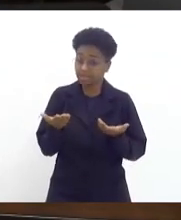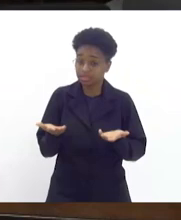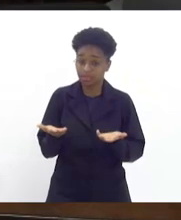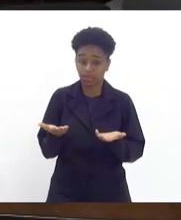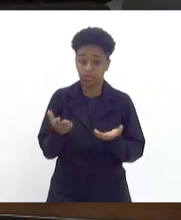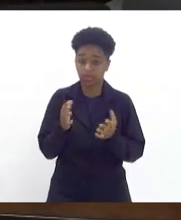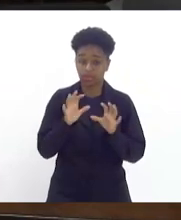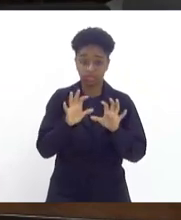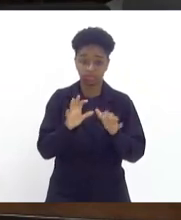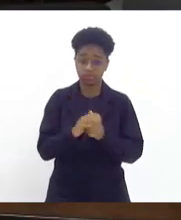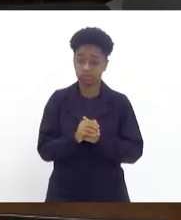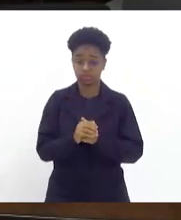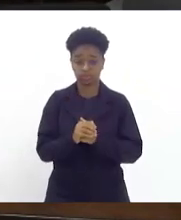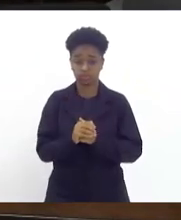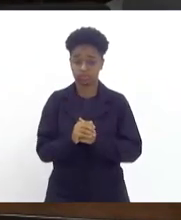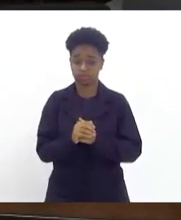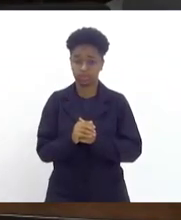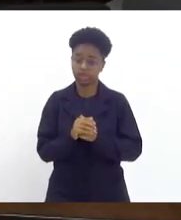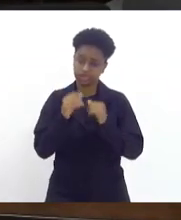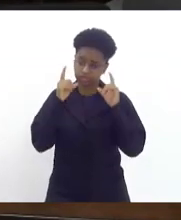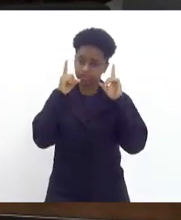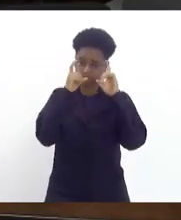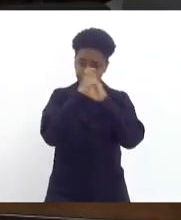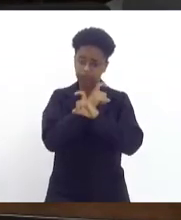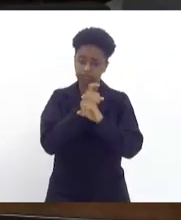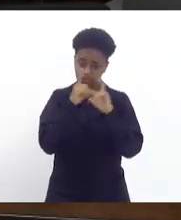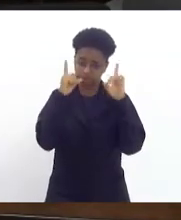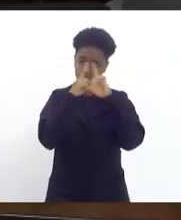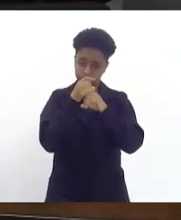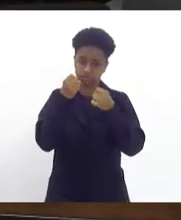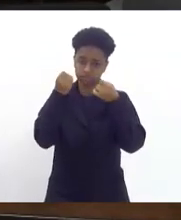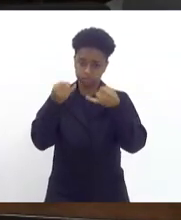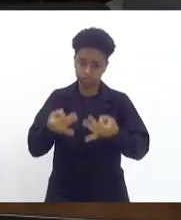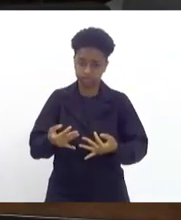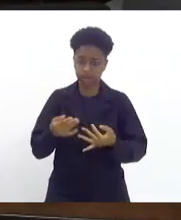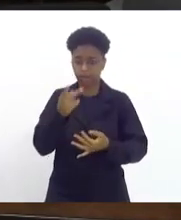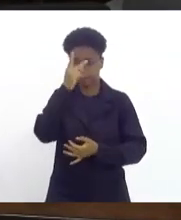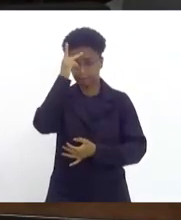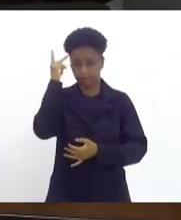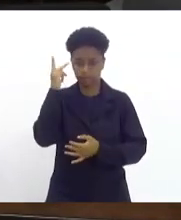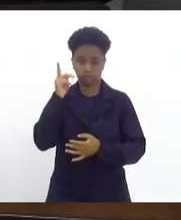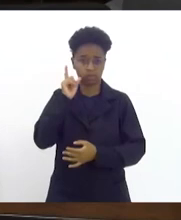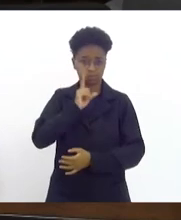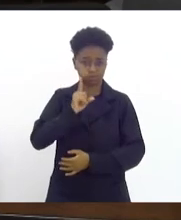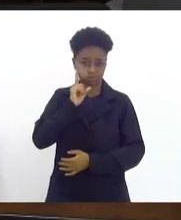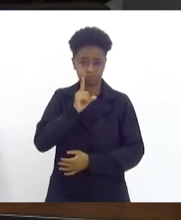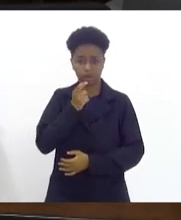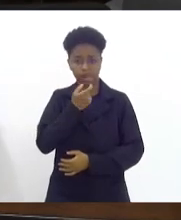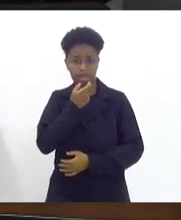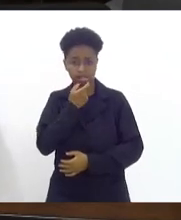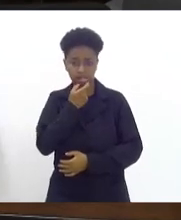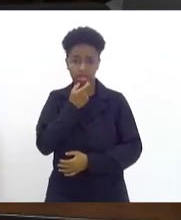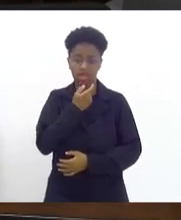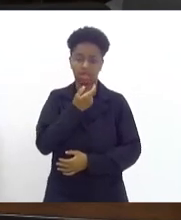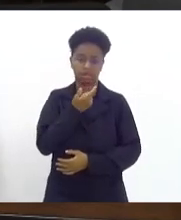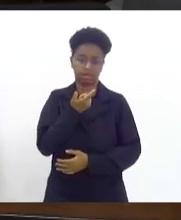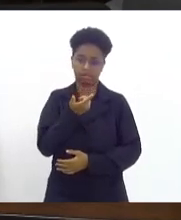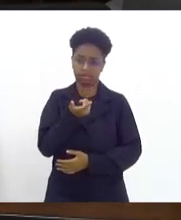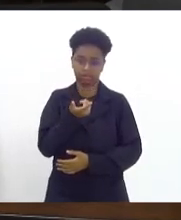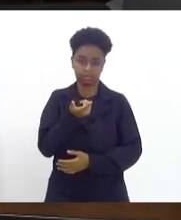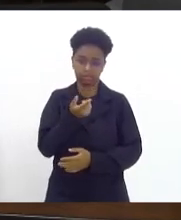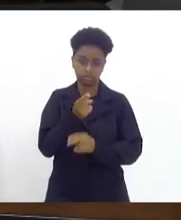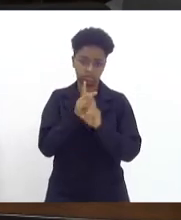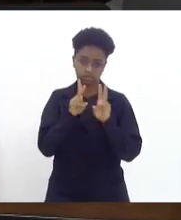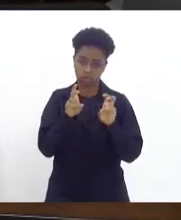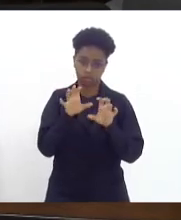é assim é difícil você explicar para um americano para o inglês né É